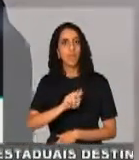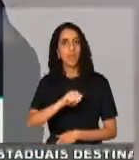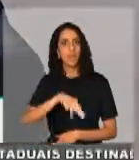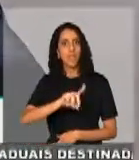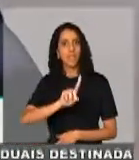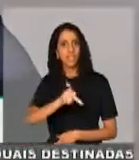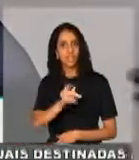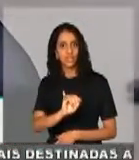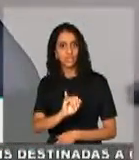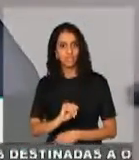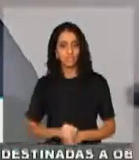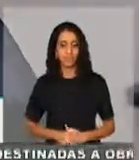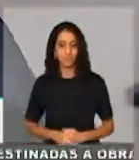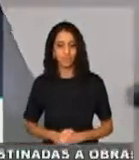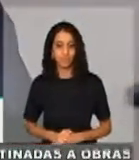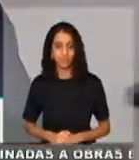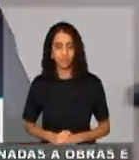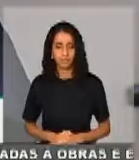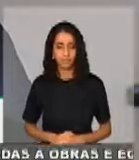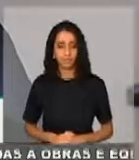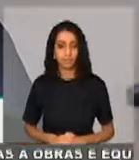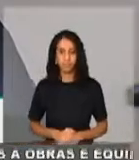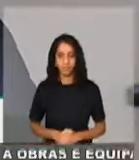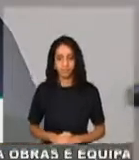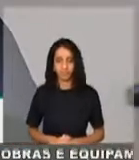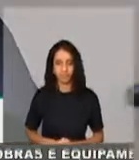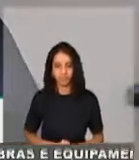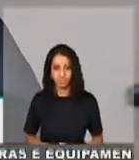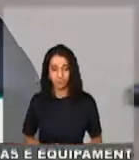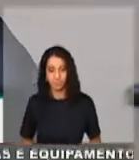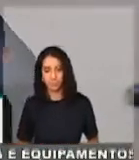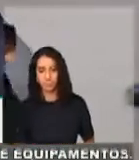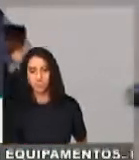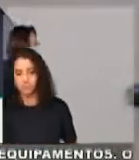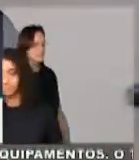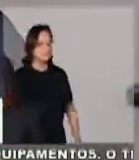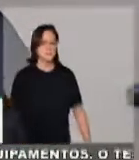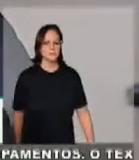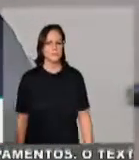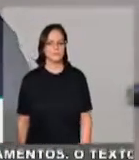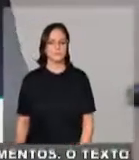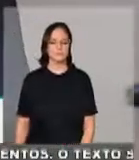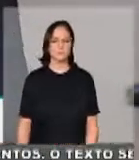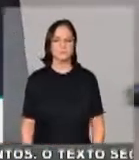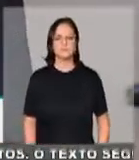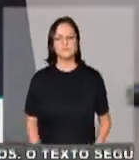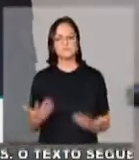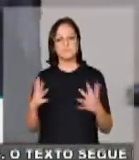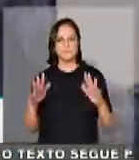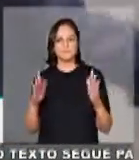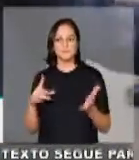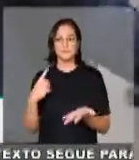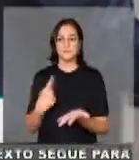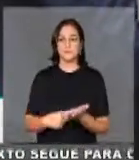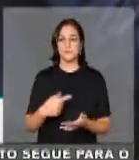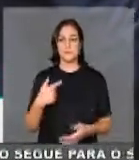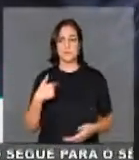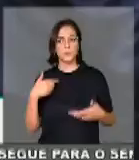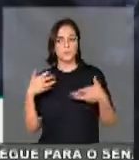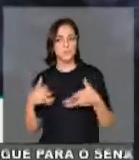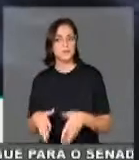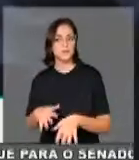Bloco importantíssimo, parabenizar os deputados Daniel Almeida e João Roma que tiveram essa iniciativa. Eu que sou Gandhi, todo ano saio no Gandhi em